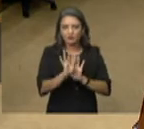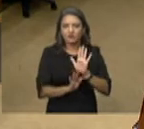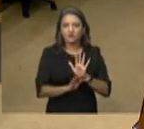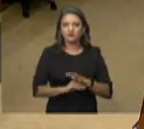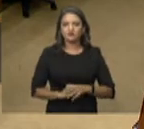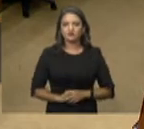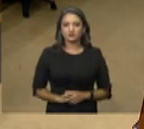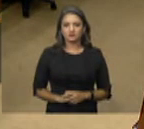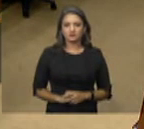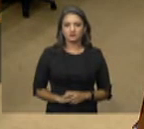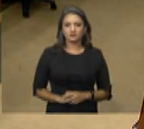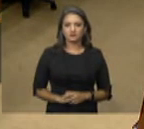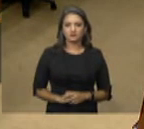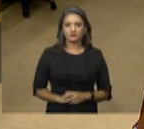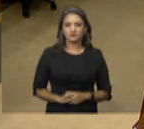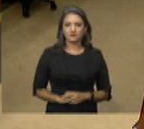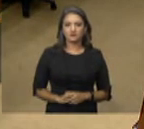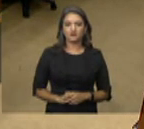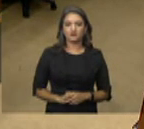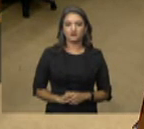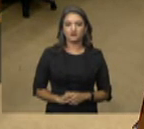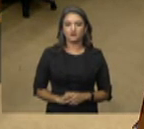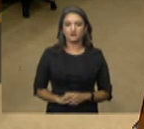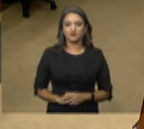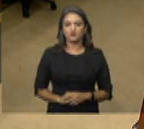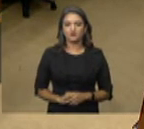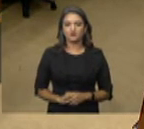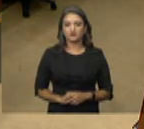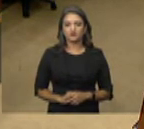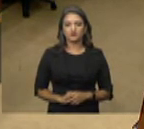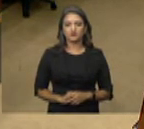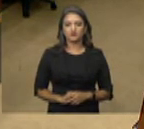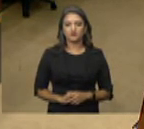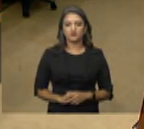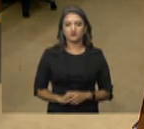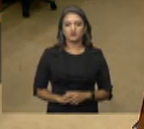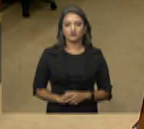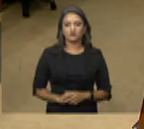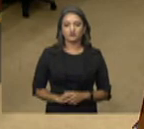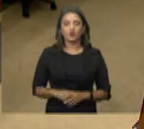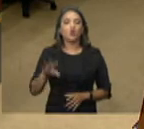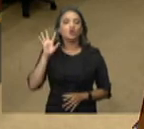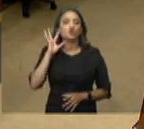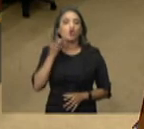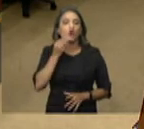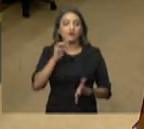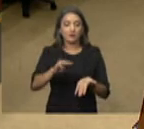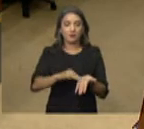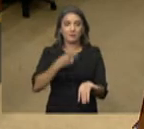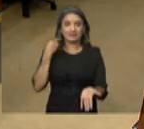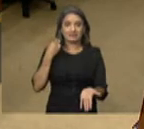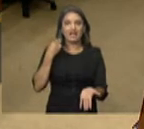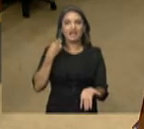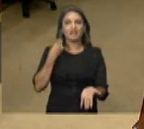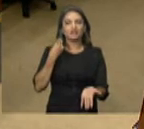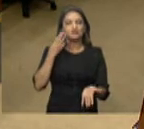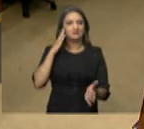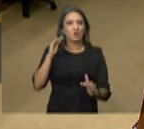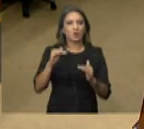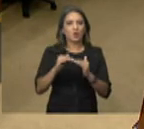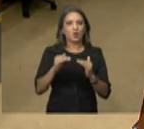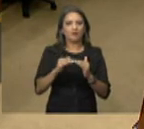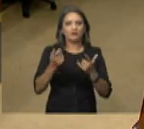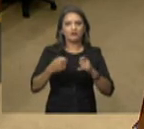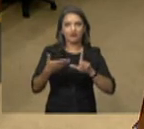Ministro Dias toffoli já mandou mensagem aderindo o presidente ele precisou sair do ar isso ele está